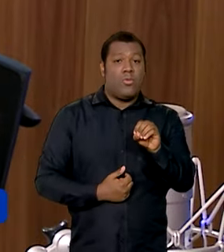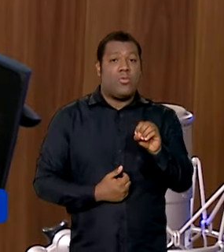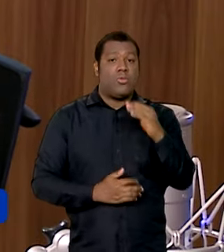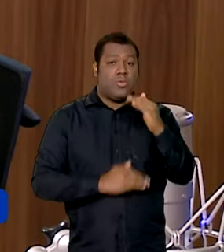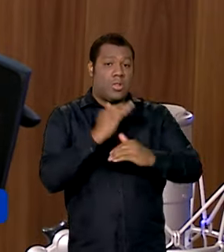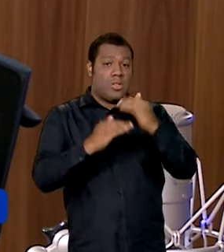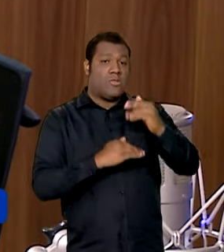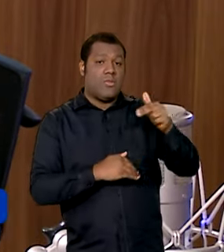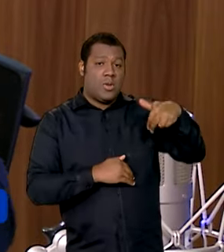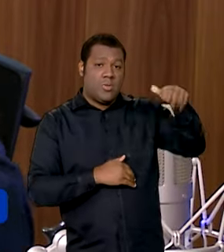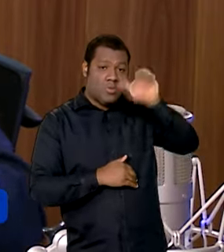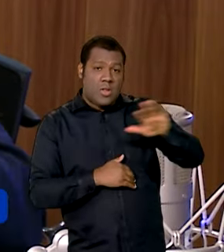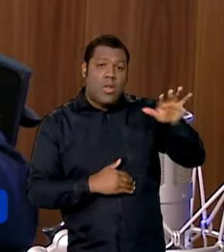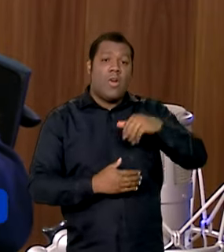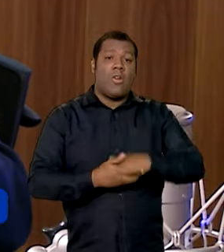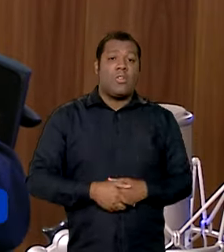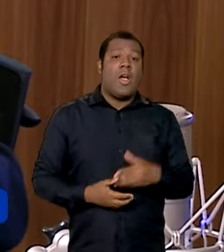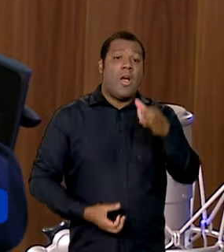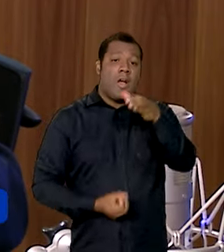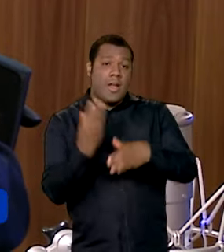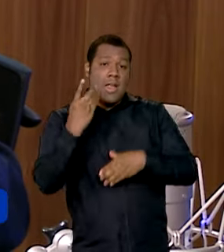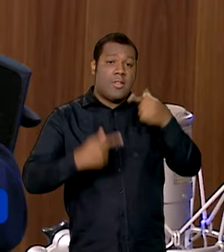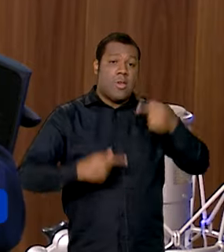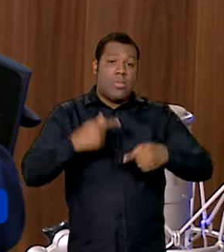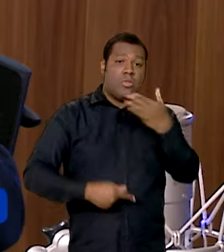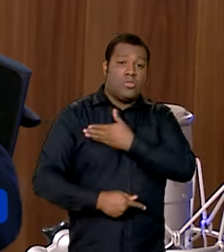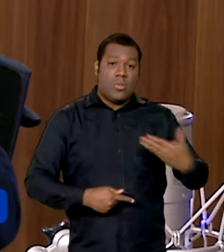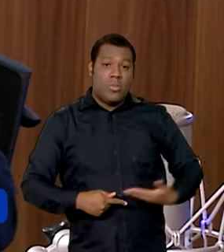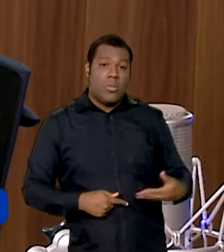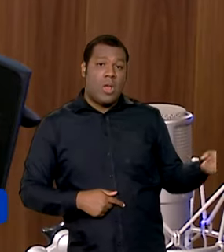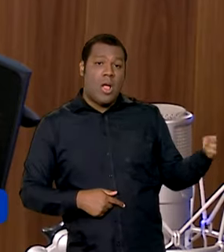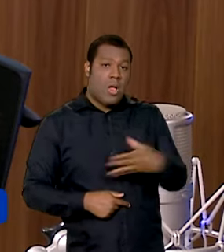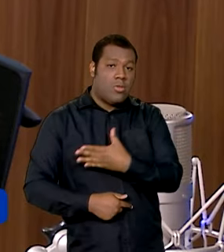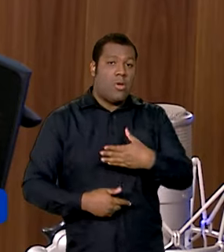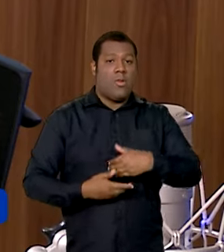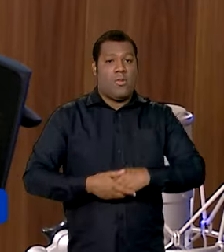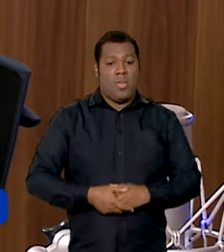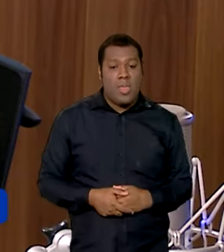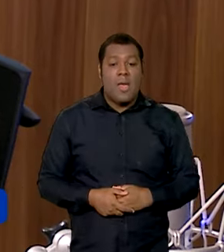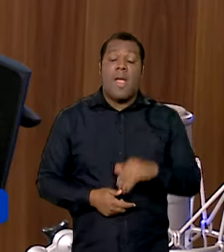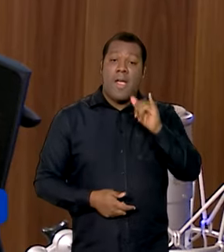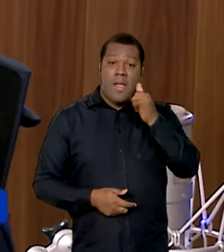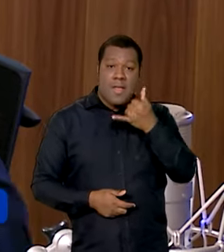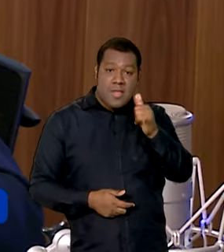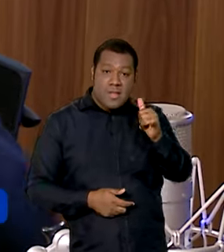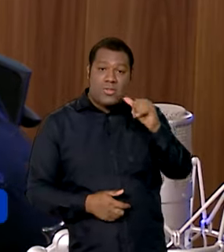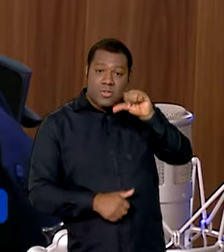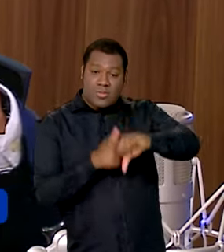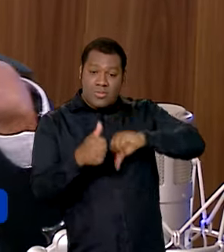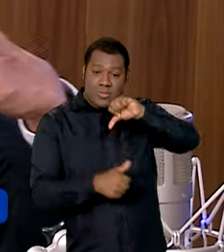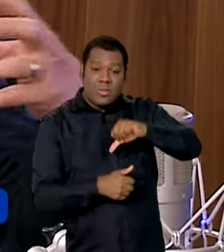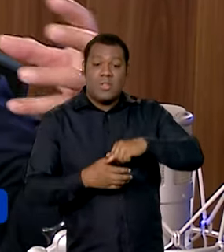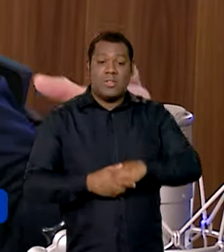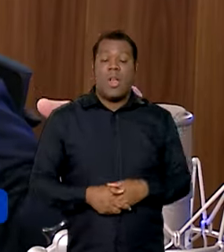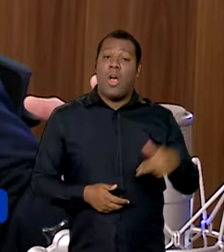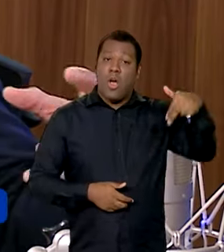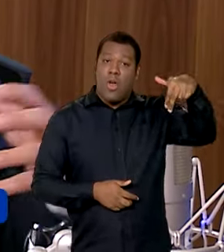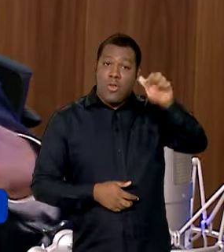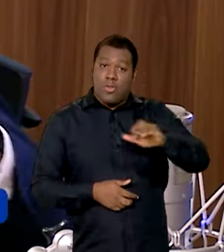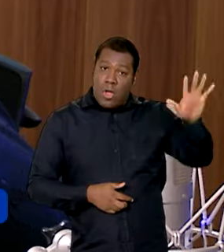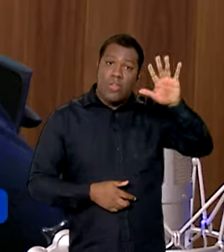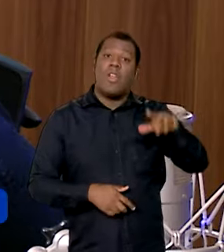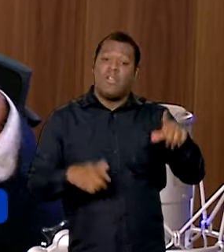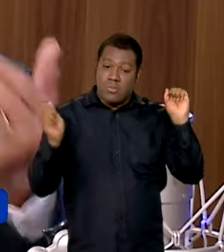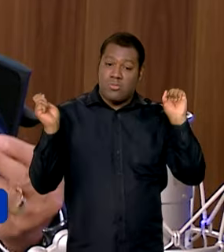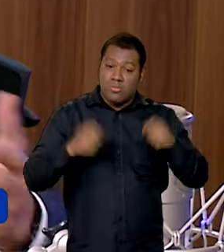política né sendo aprovada por exemplo a questão é da transição energética então o Nordeste tem um potencial imenso